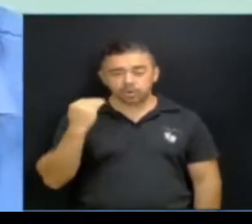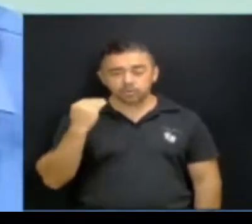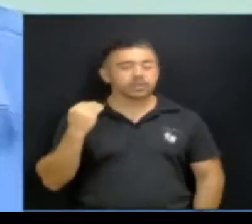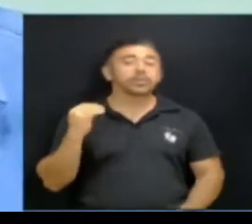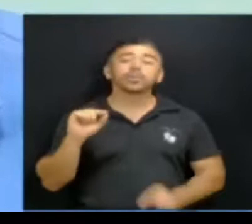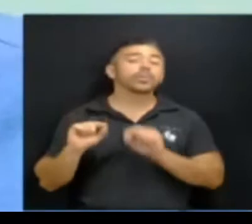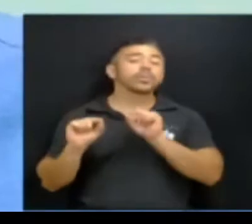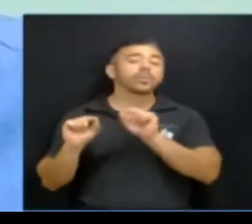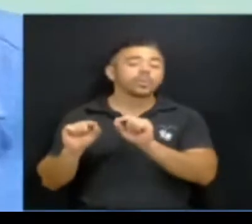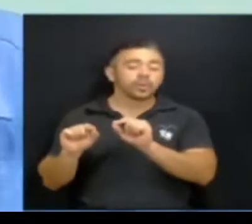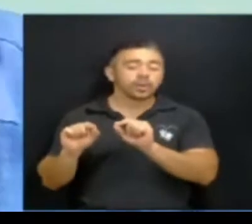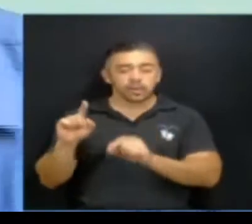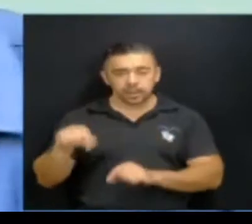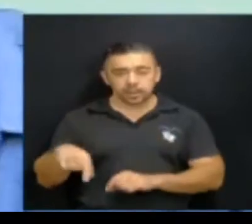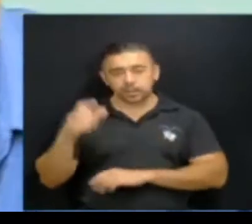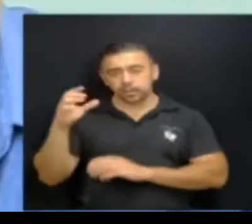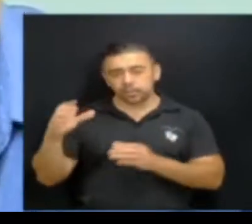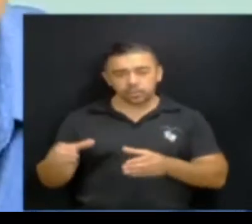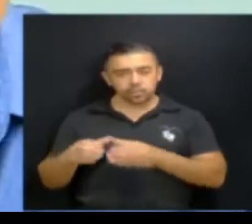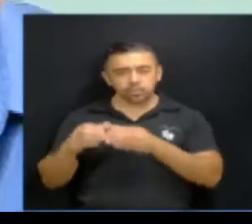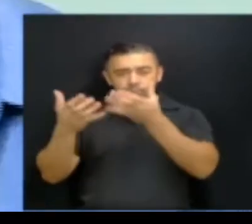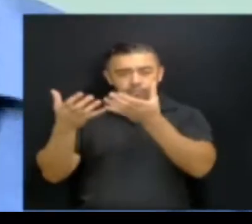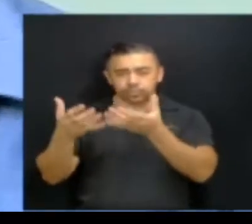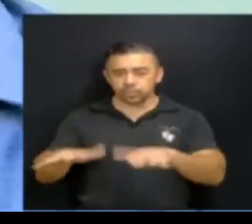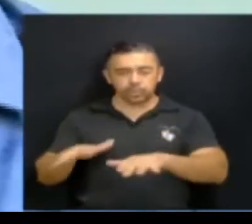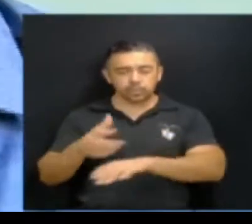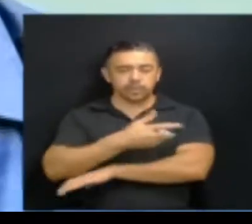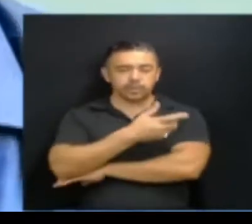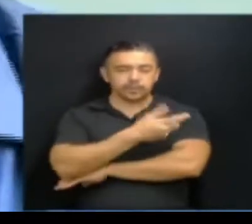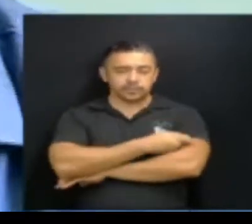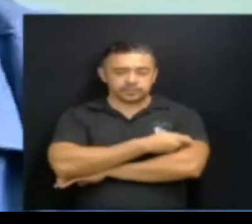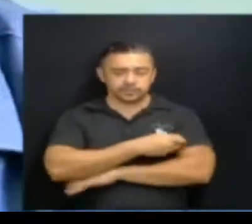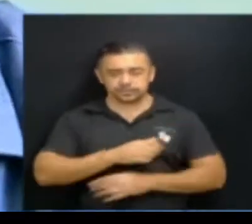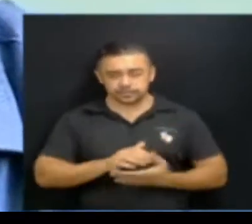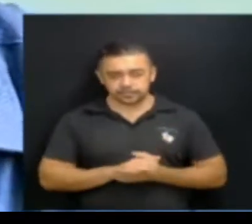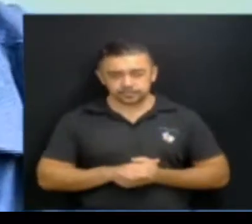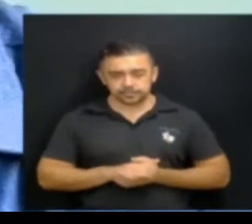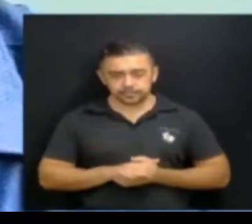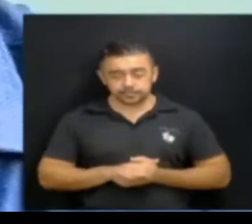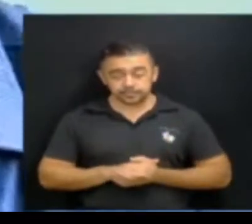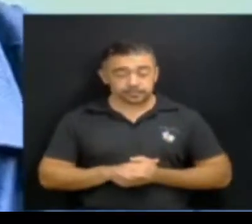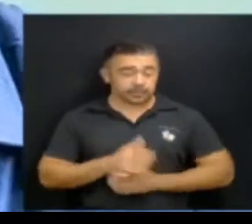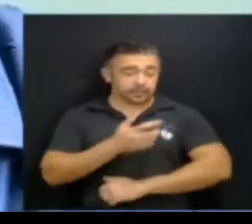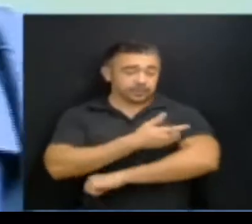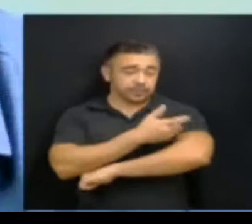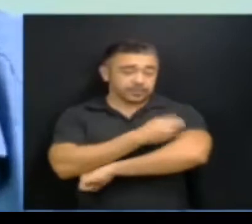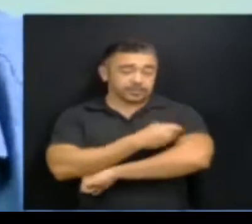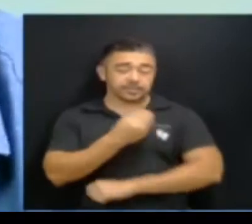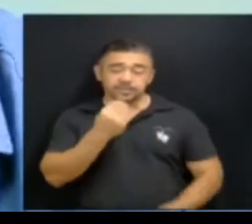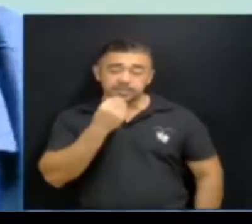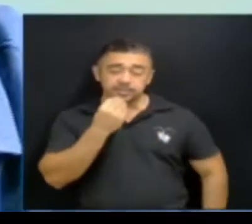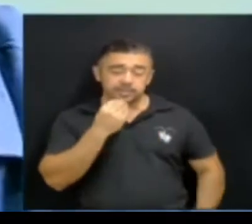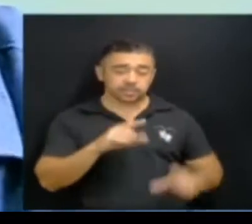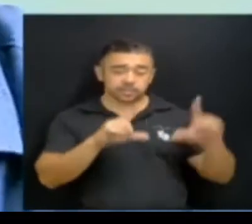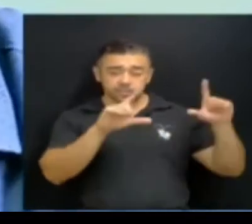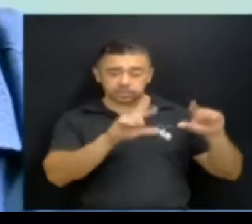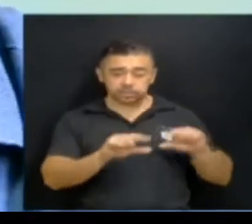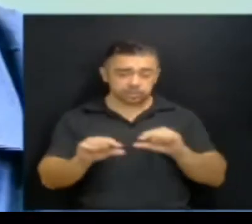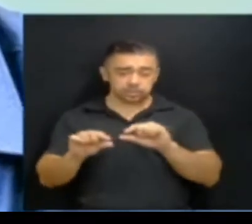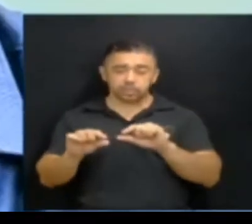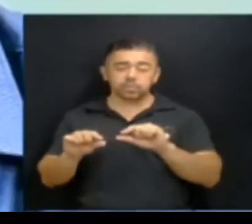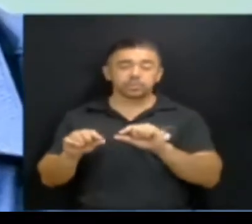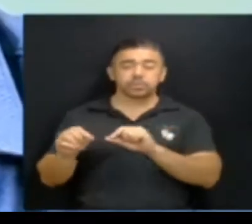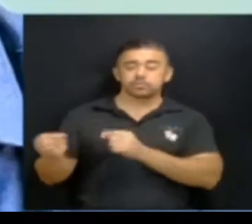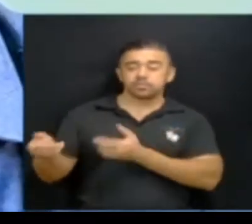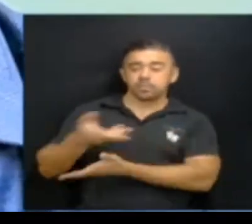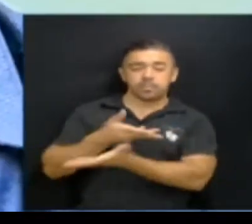de pessoas não vacinadas. A vacina visa diminuir o número de